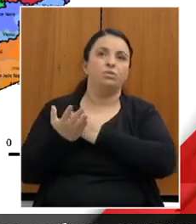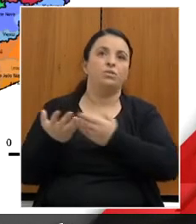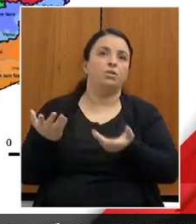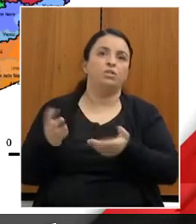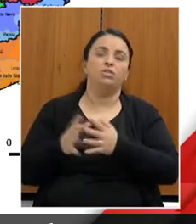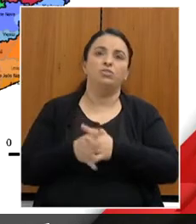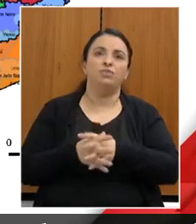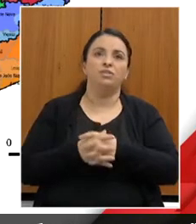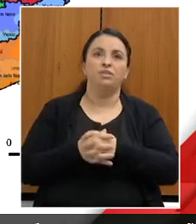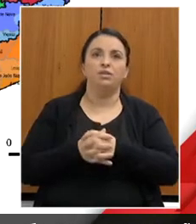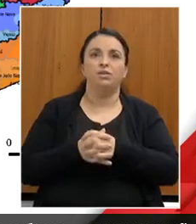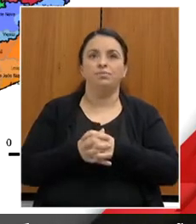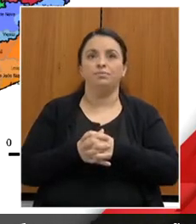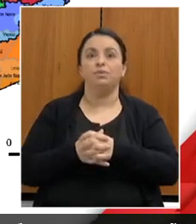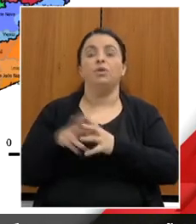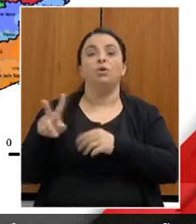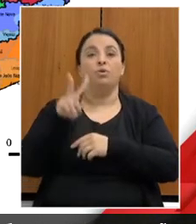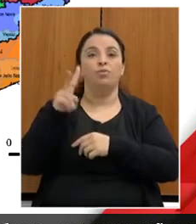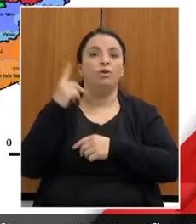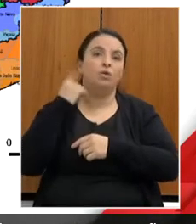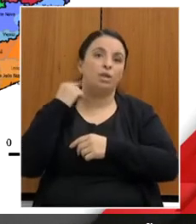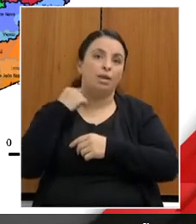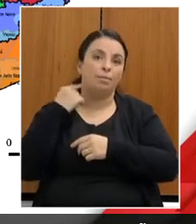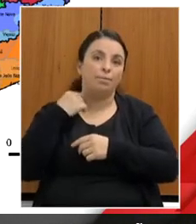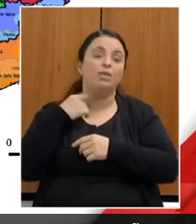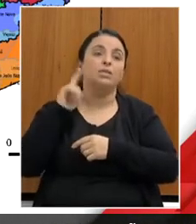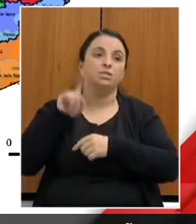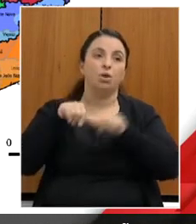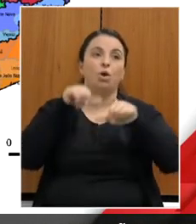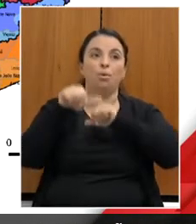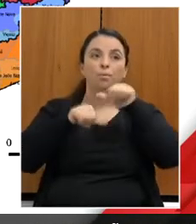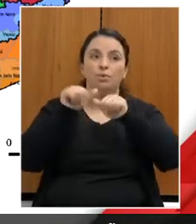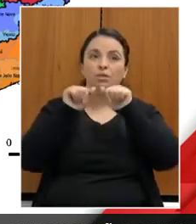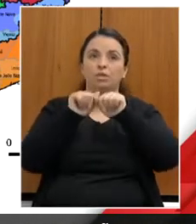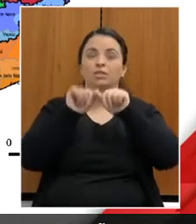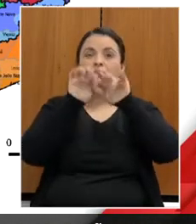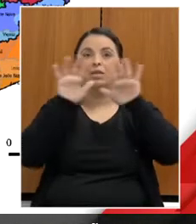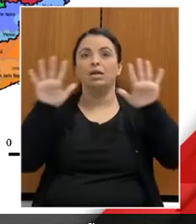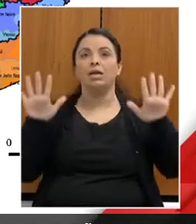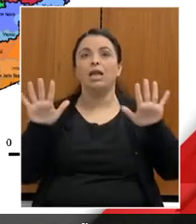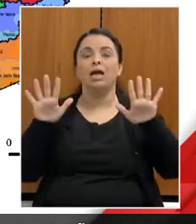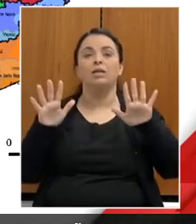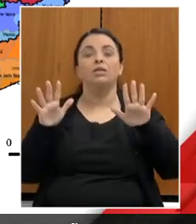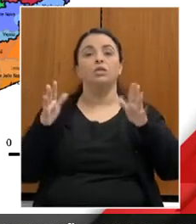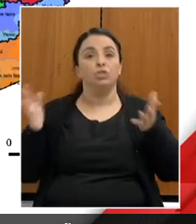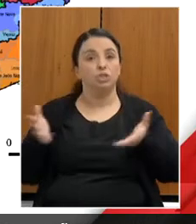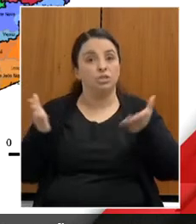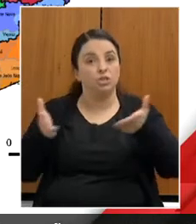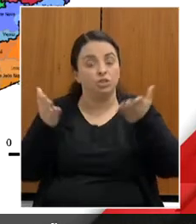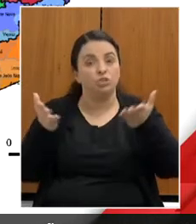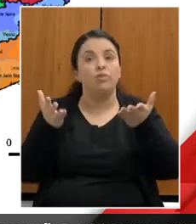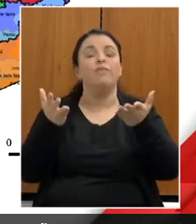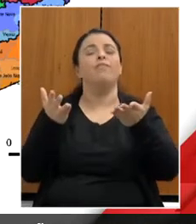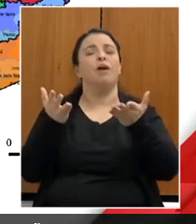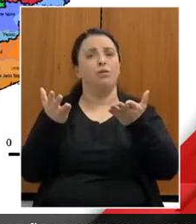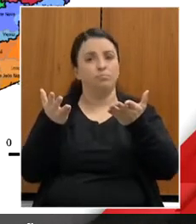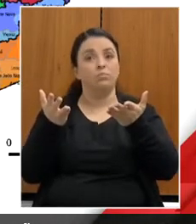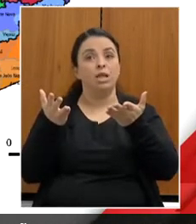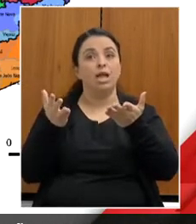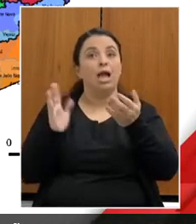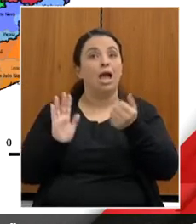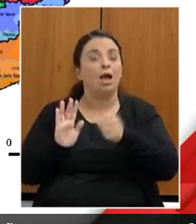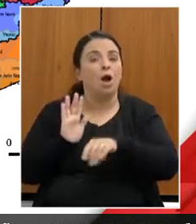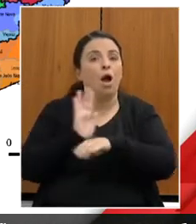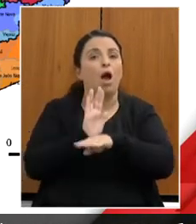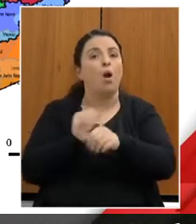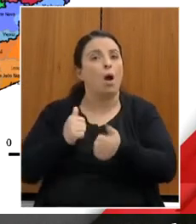Então, o Valor a Minas é uma mudança clara da forma de incentivar a assistência hospitalar, uma expectativa